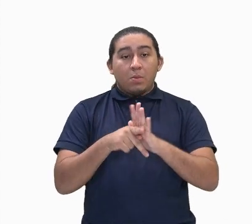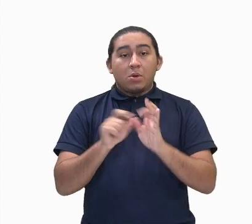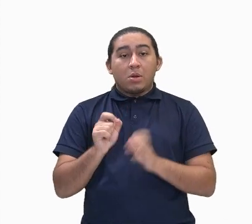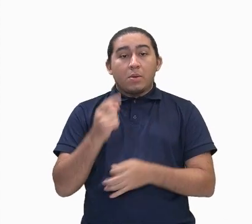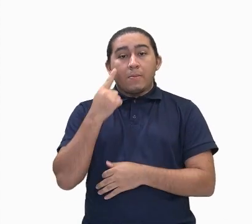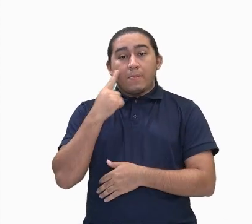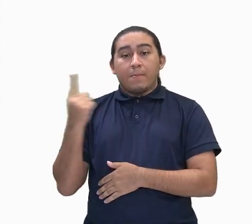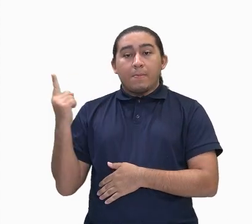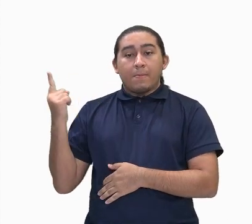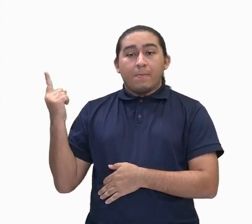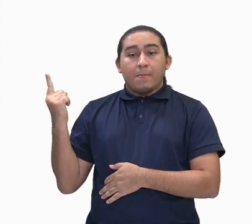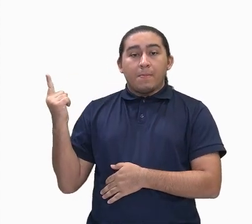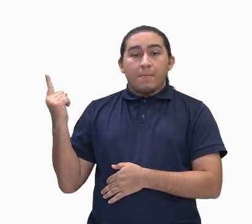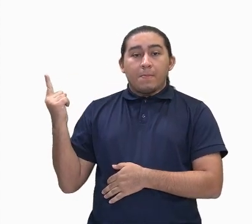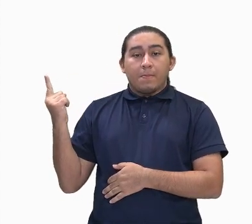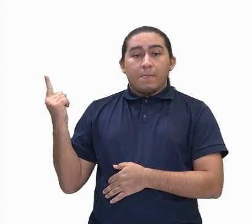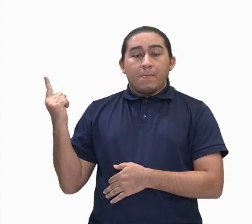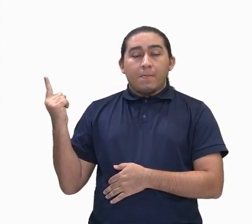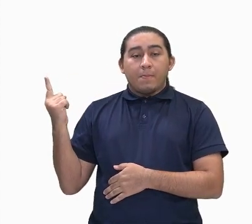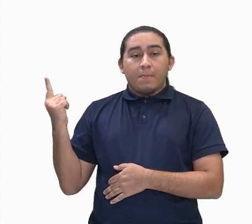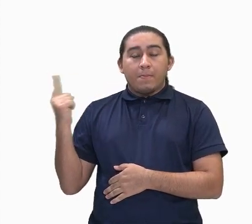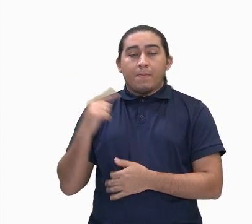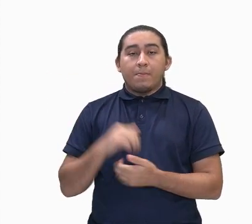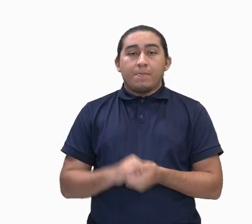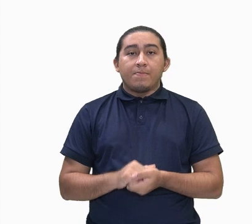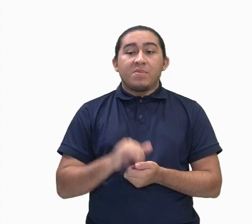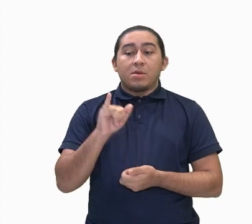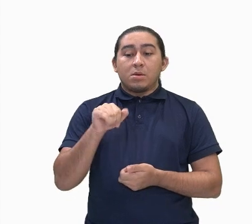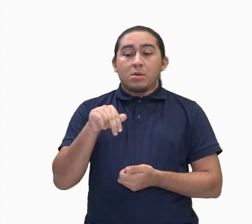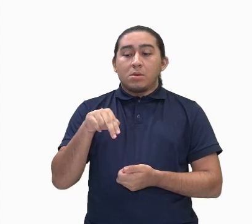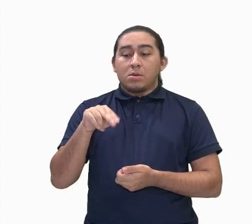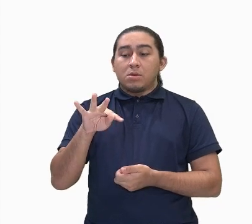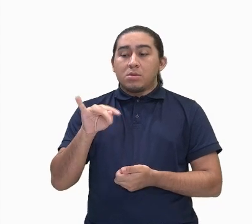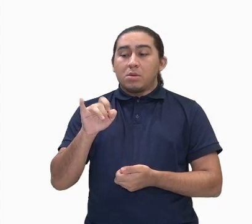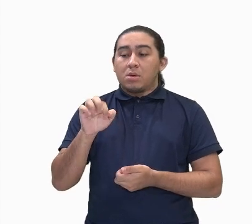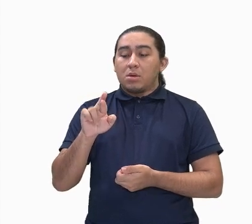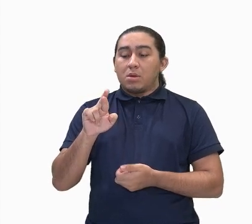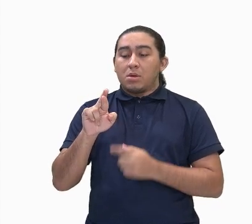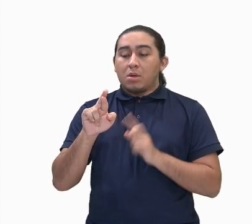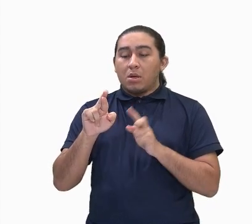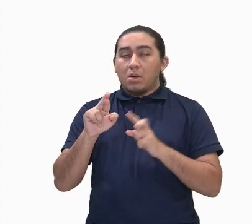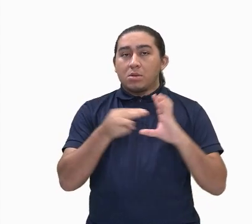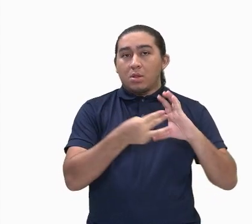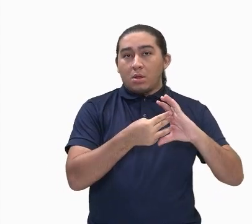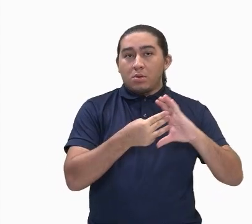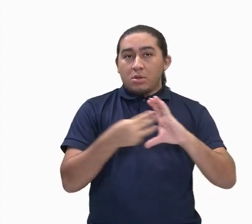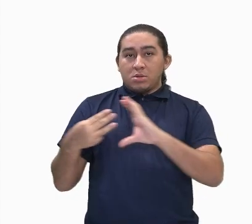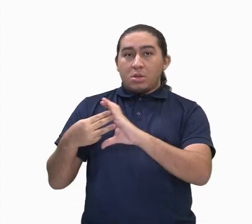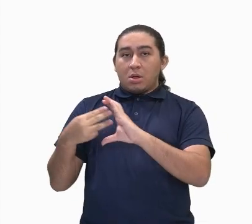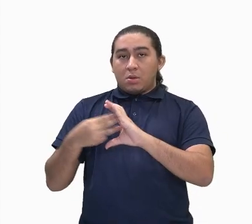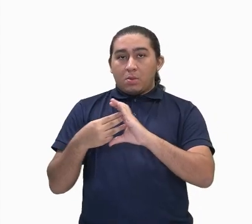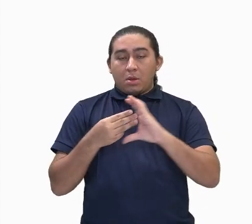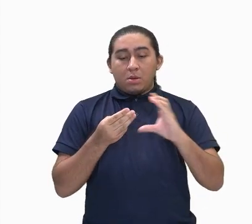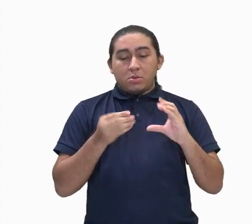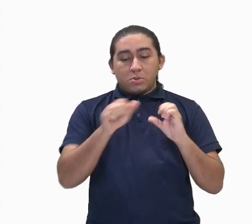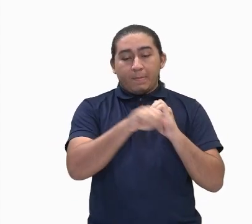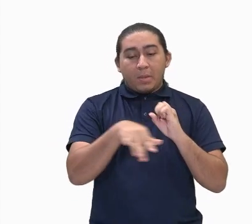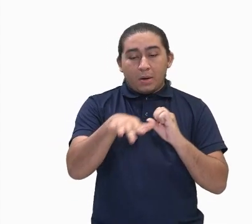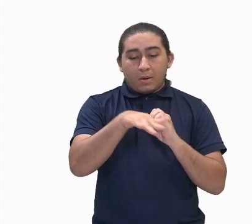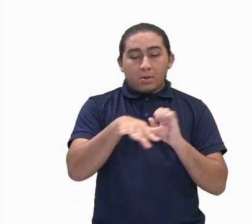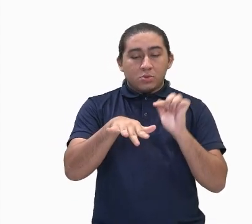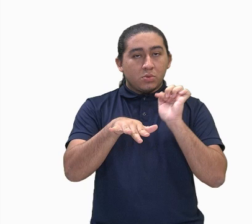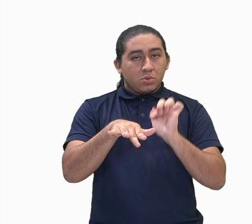dos espaços intercelulares. Esse inter, né, quer dizer entre. Então, entre uma célula e outra, pode ter